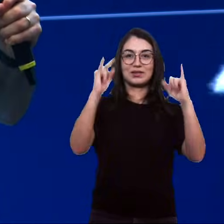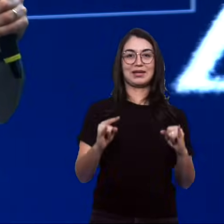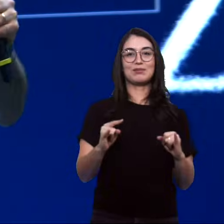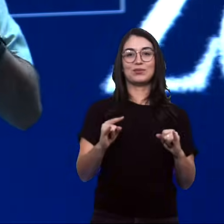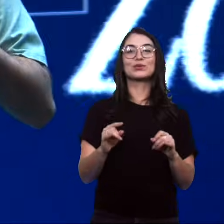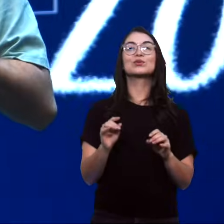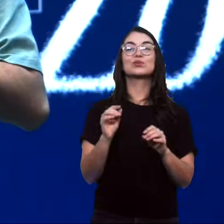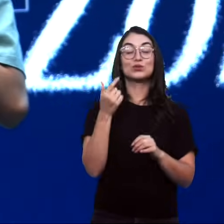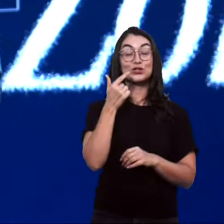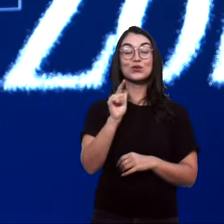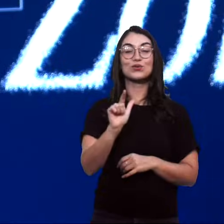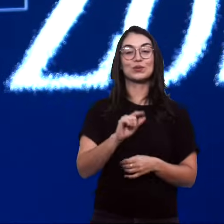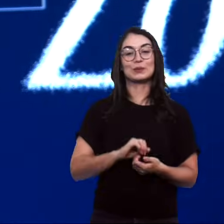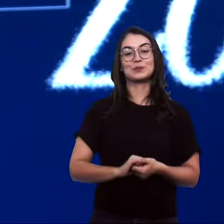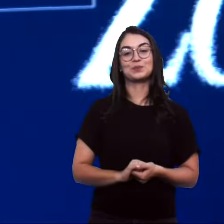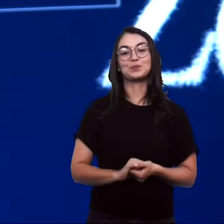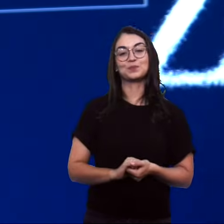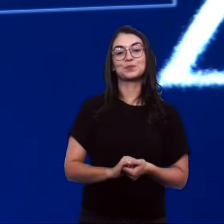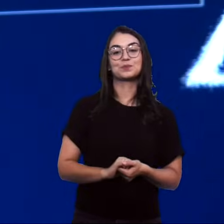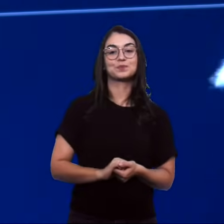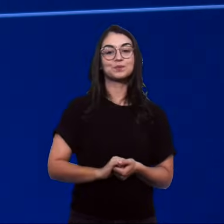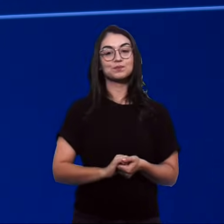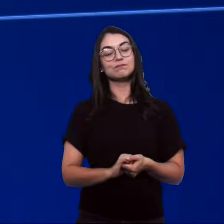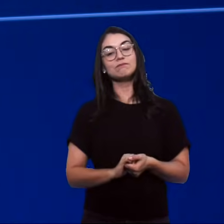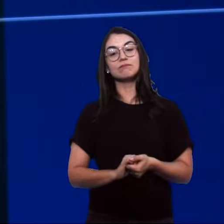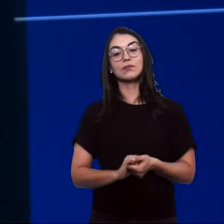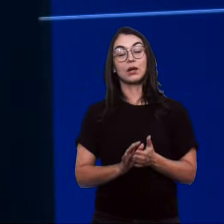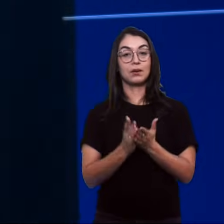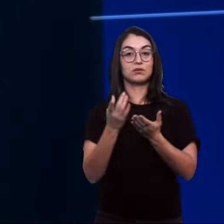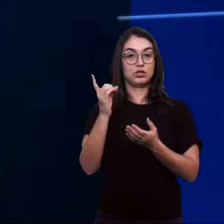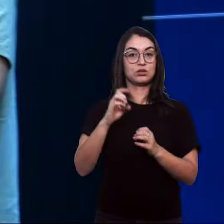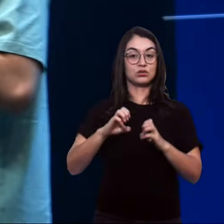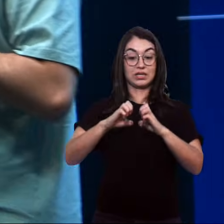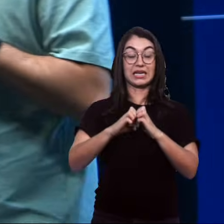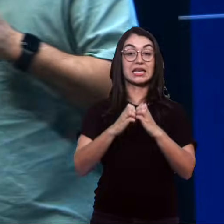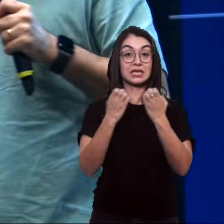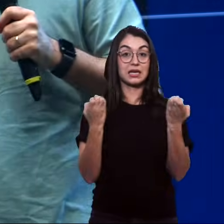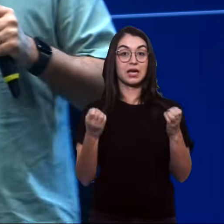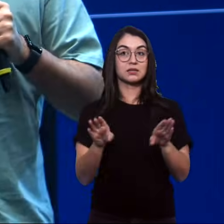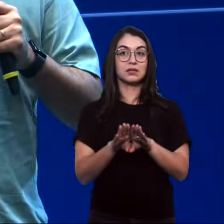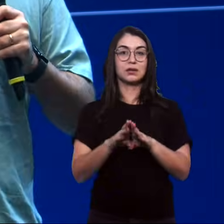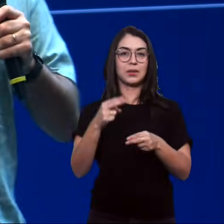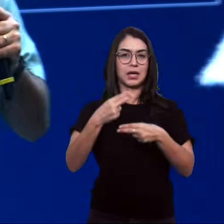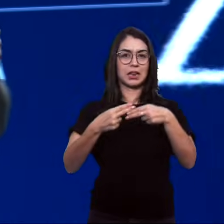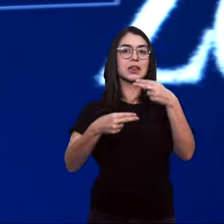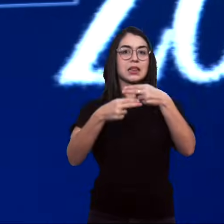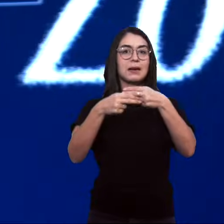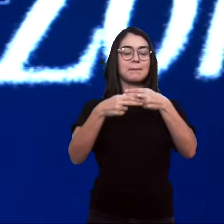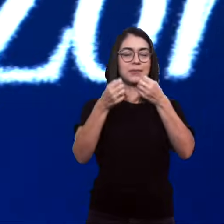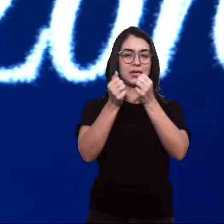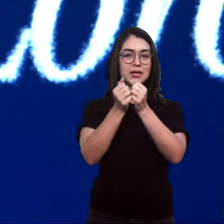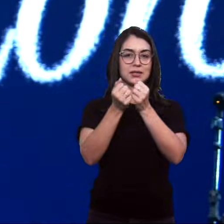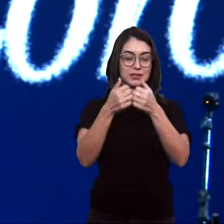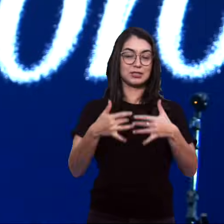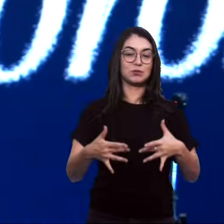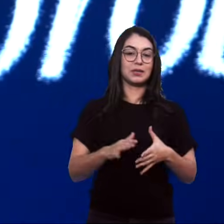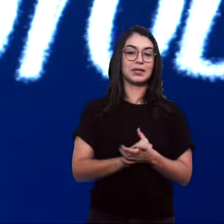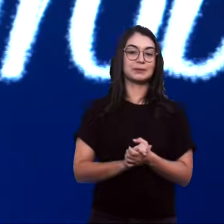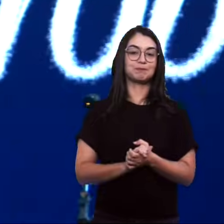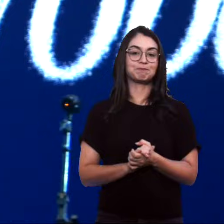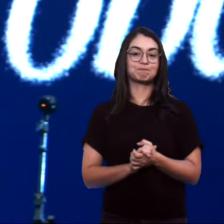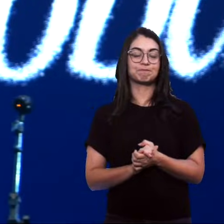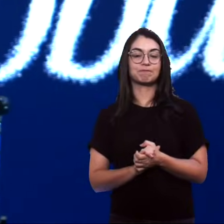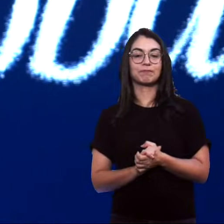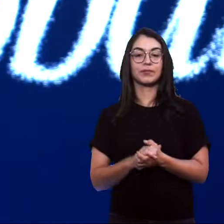Mas aí a Bíblia conta, então, isso está lá em Esdras e Neemias. Inclusive o pastor Lucas falou semana passada